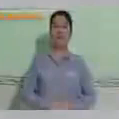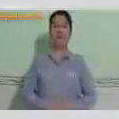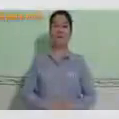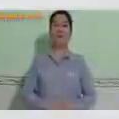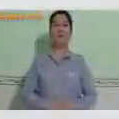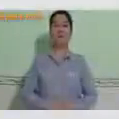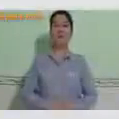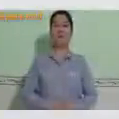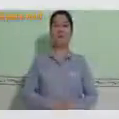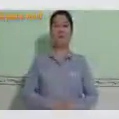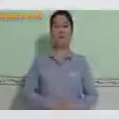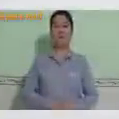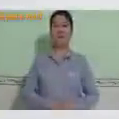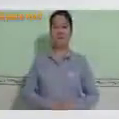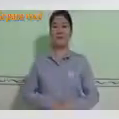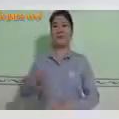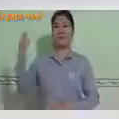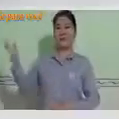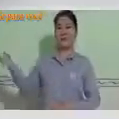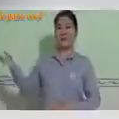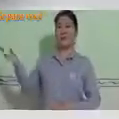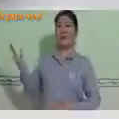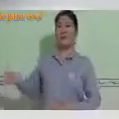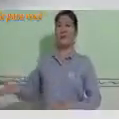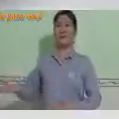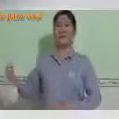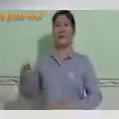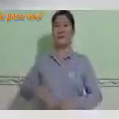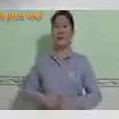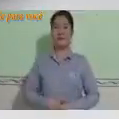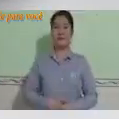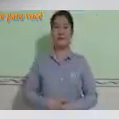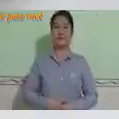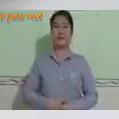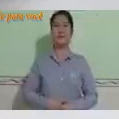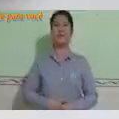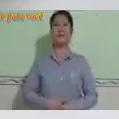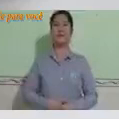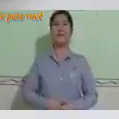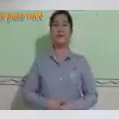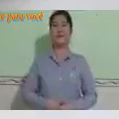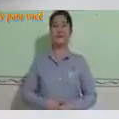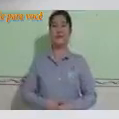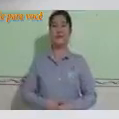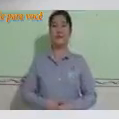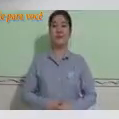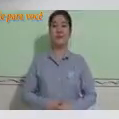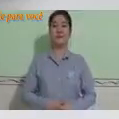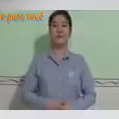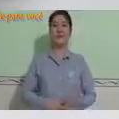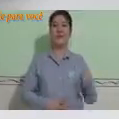pelo protozoário Entamoeba estuntica, vírgula, principalmente quando a carga parasitária é elevada.